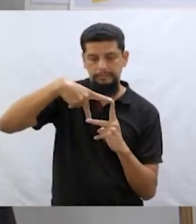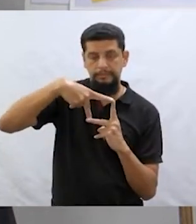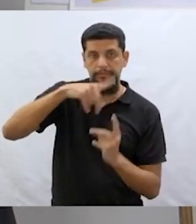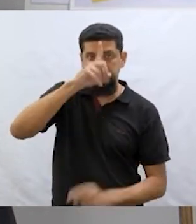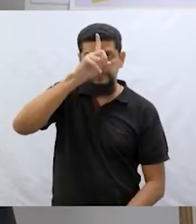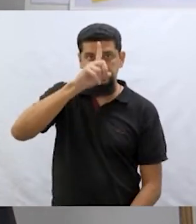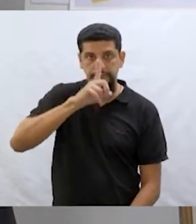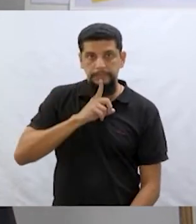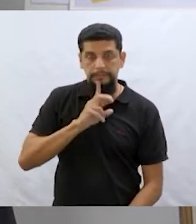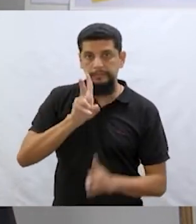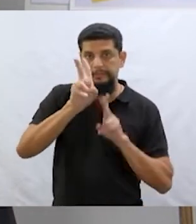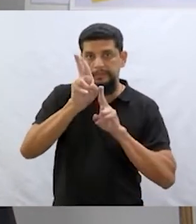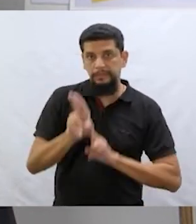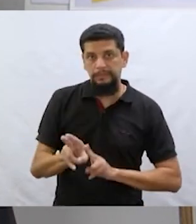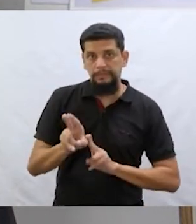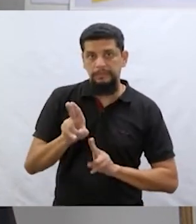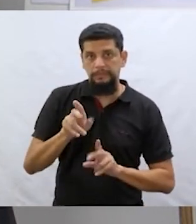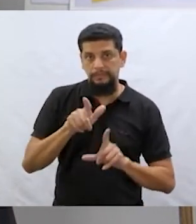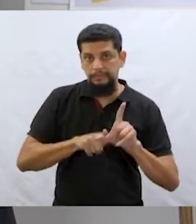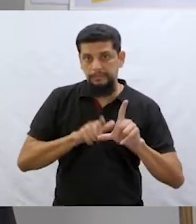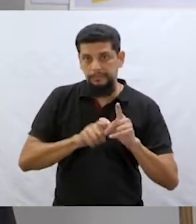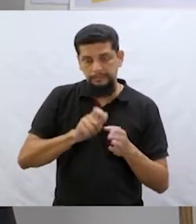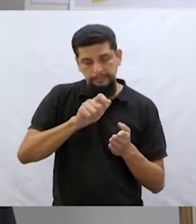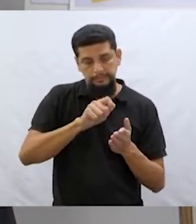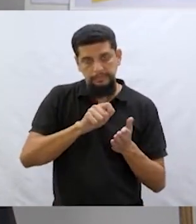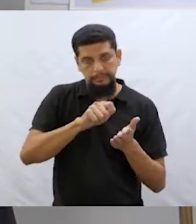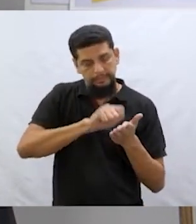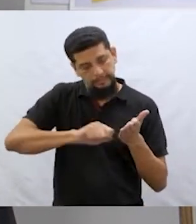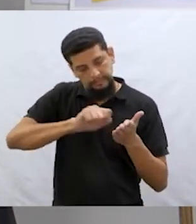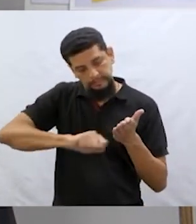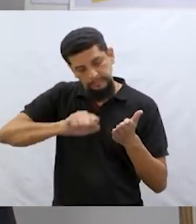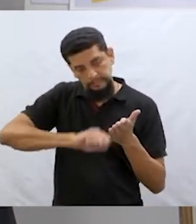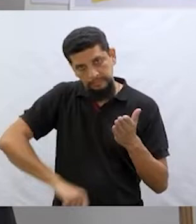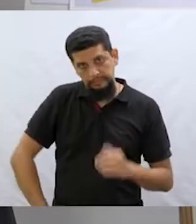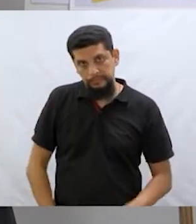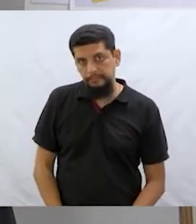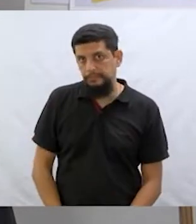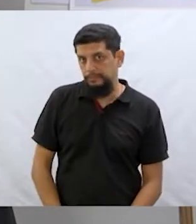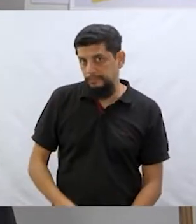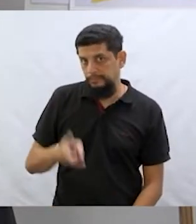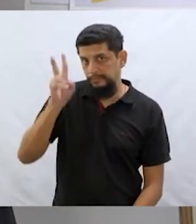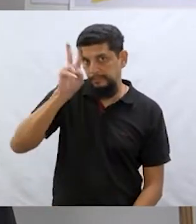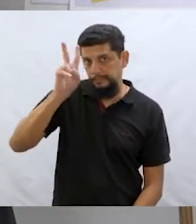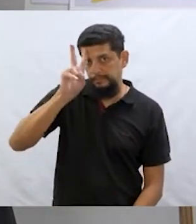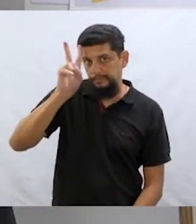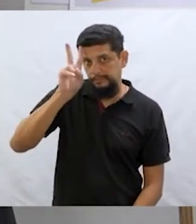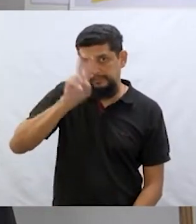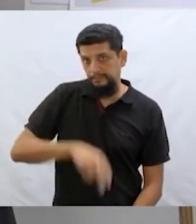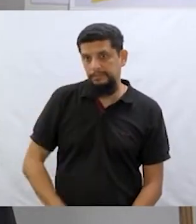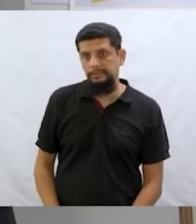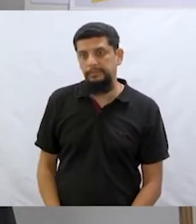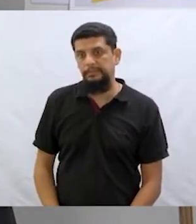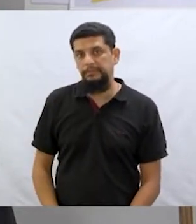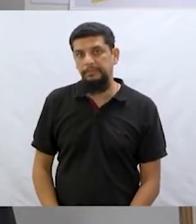quadradinho amarelo? É a mesma letra que nós usamos lá para escrever o vaso.